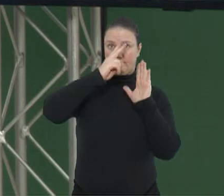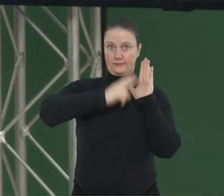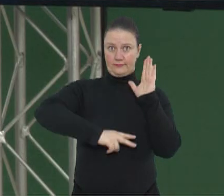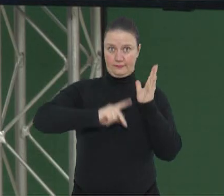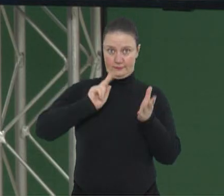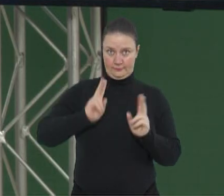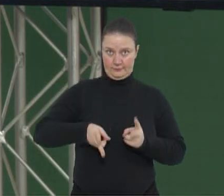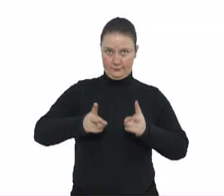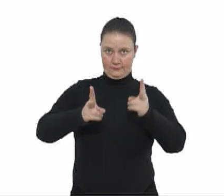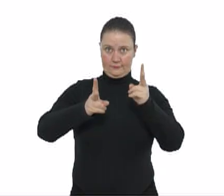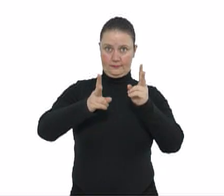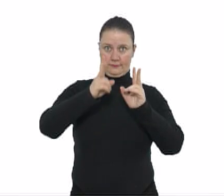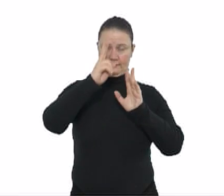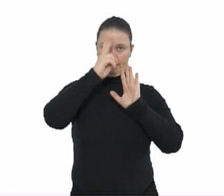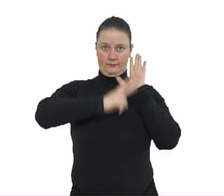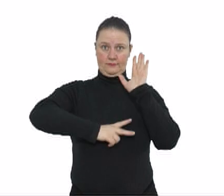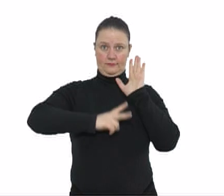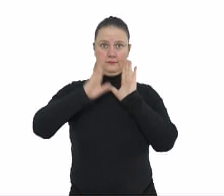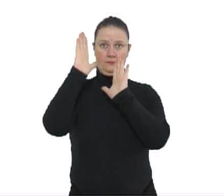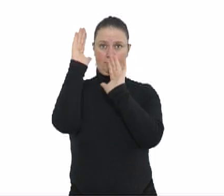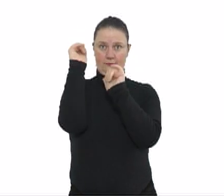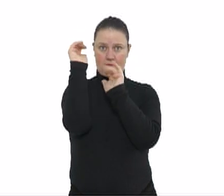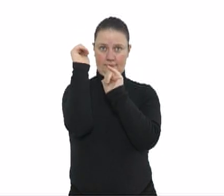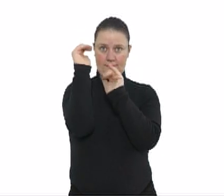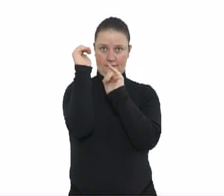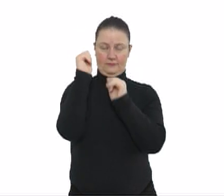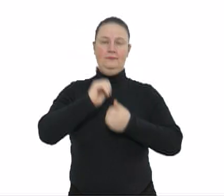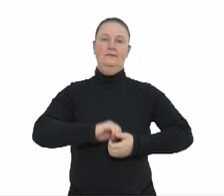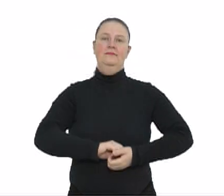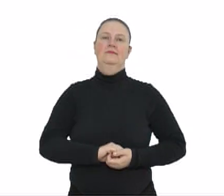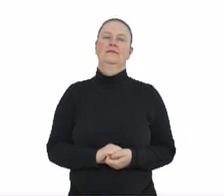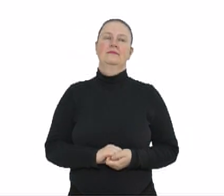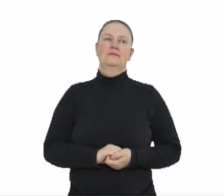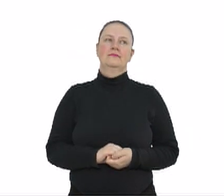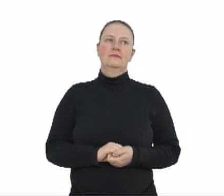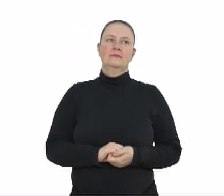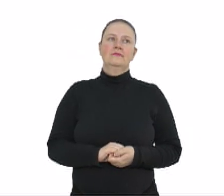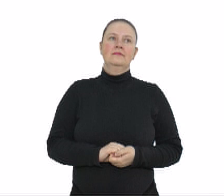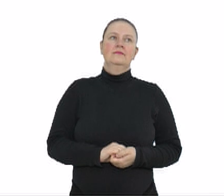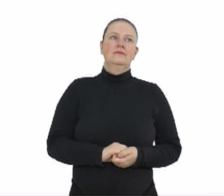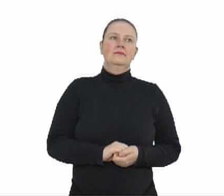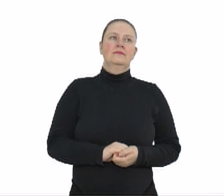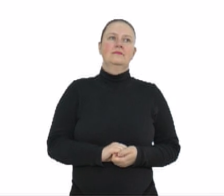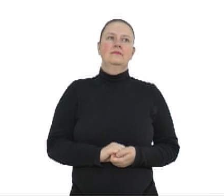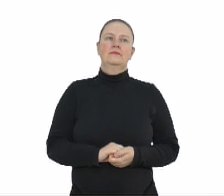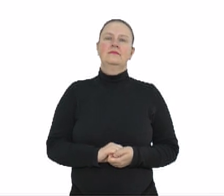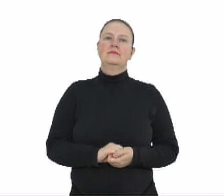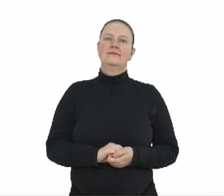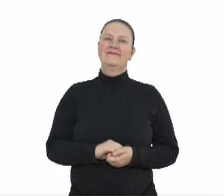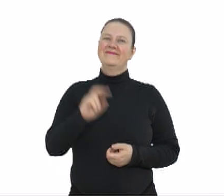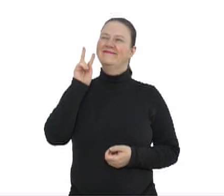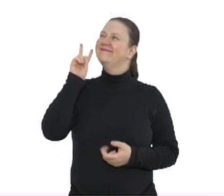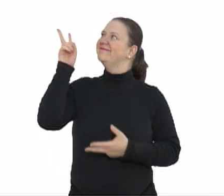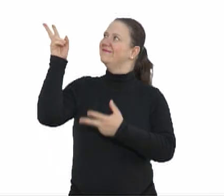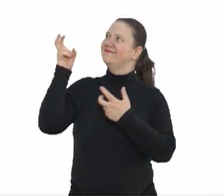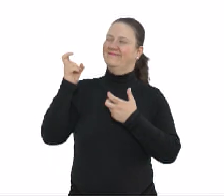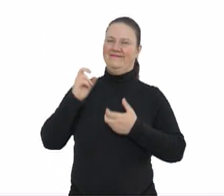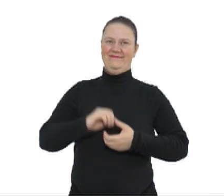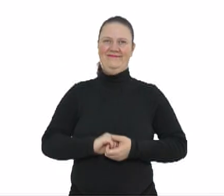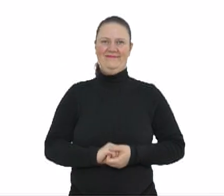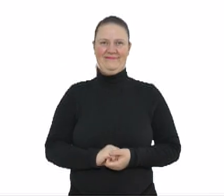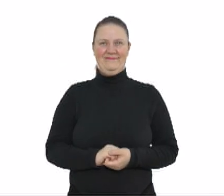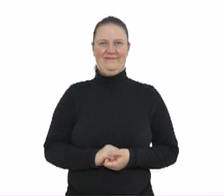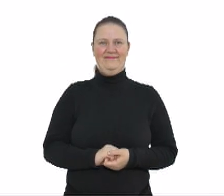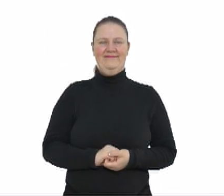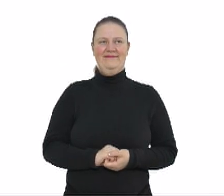diz assim: Viajar es sentir-se poeta, es escrever uma carta, es querer